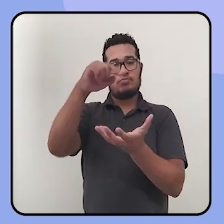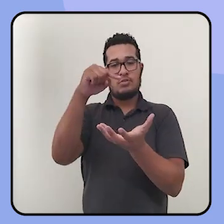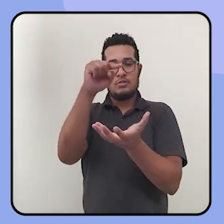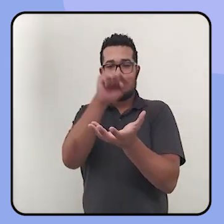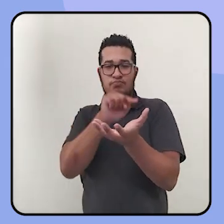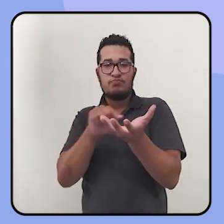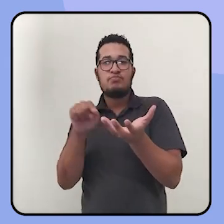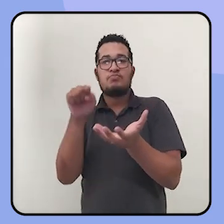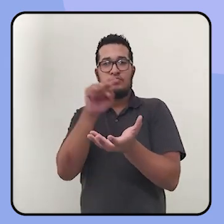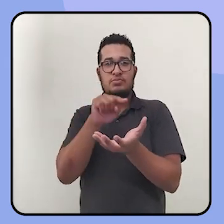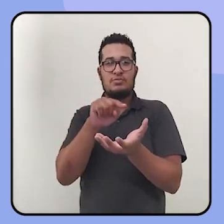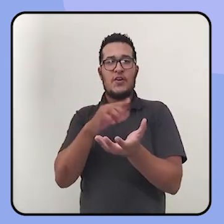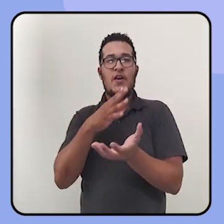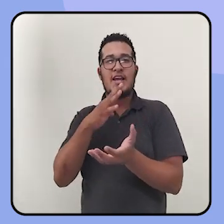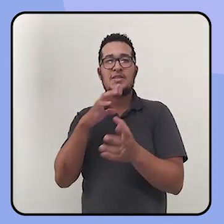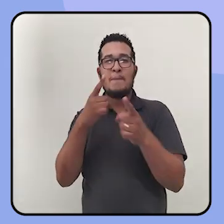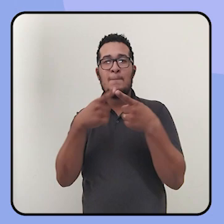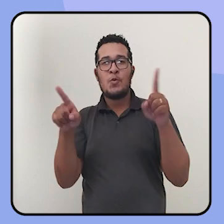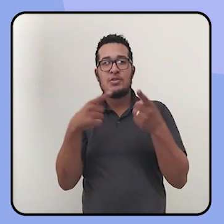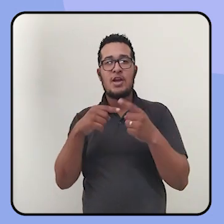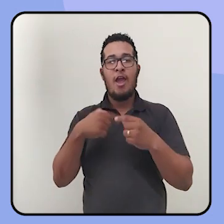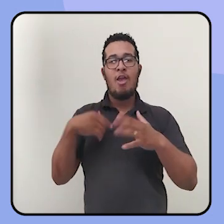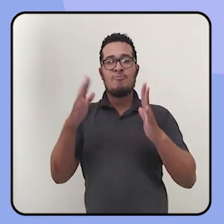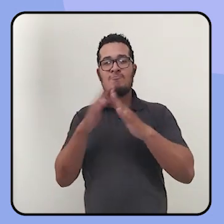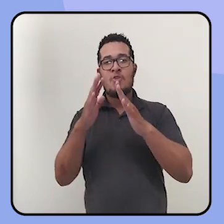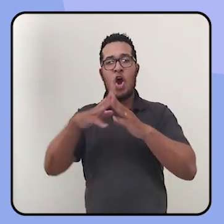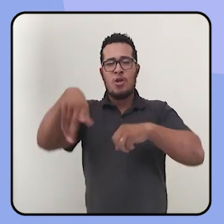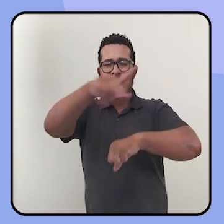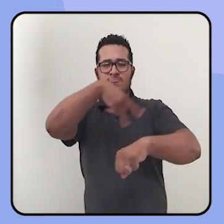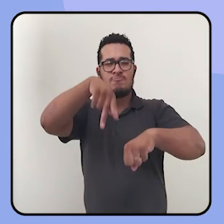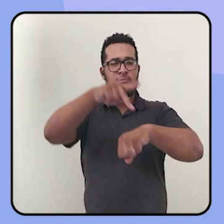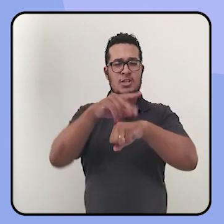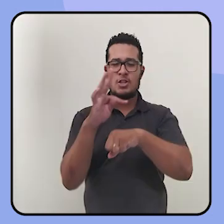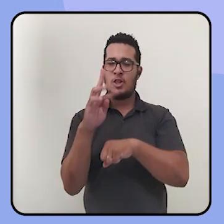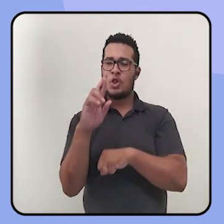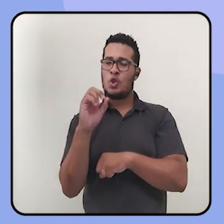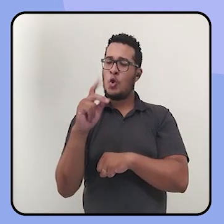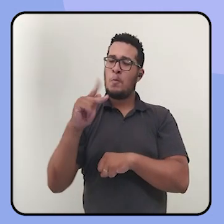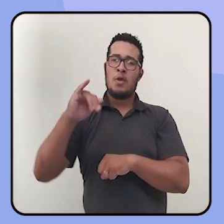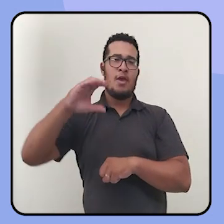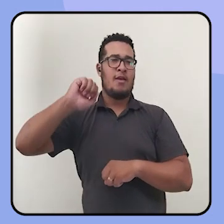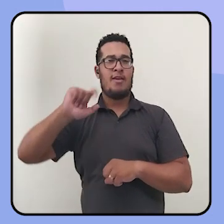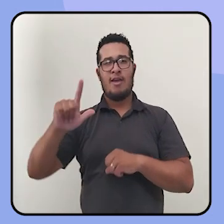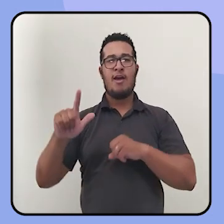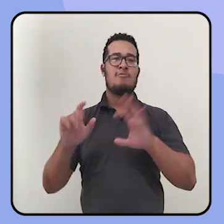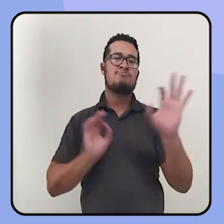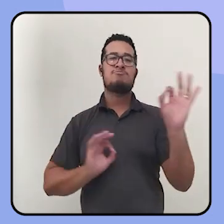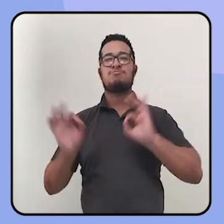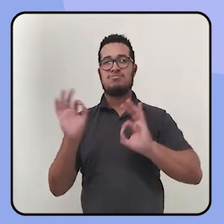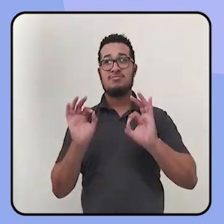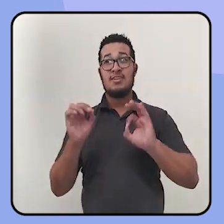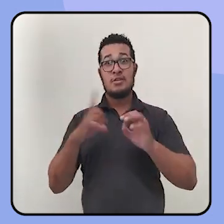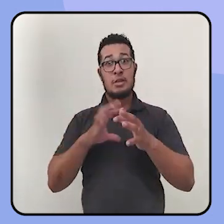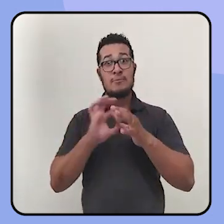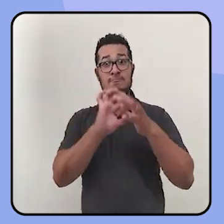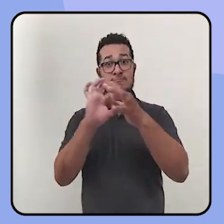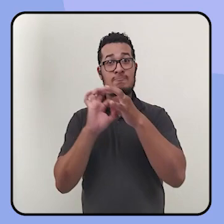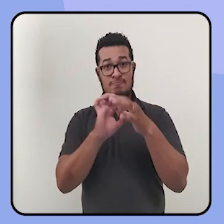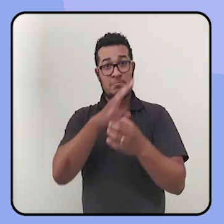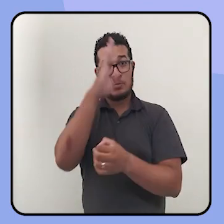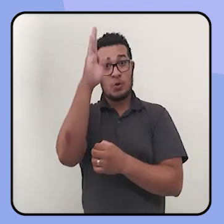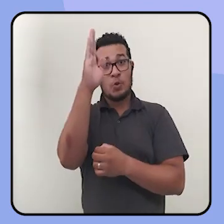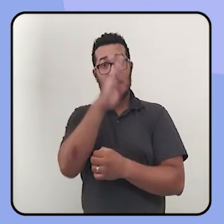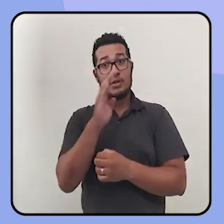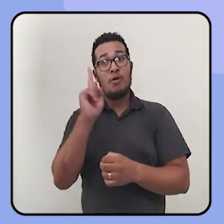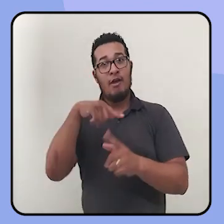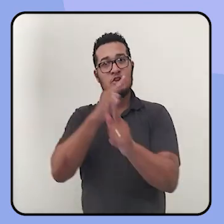muito refinadas, o que não se vê em Santos. Ao longo da história, parte dos sambaquis foi submersa e parte foi